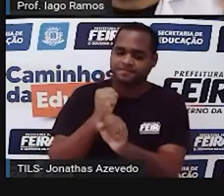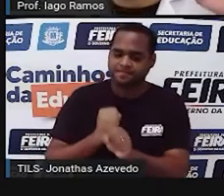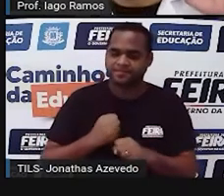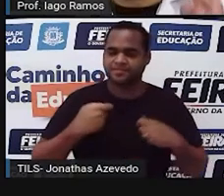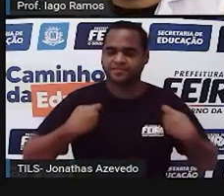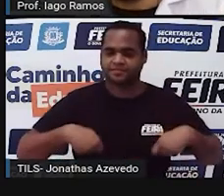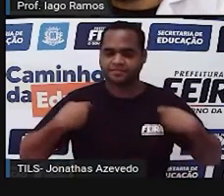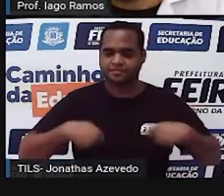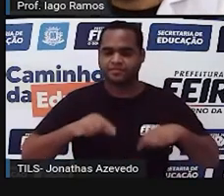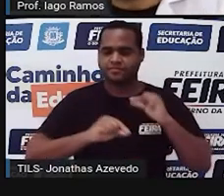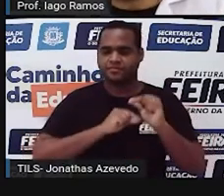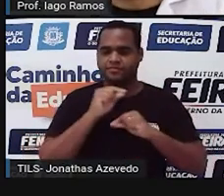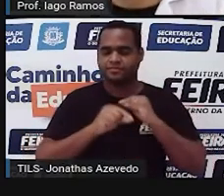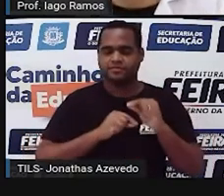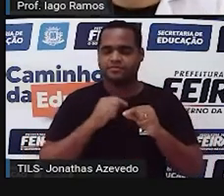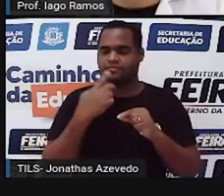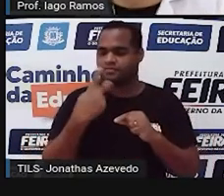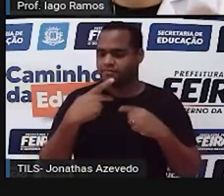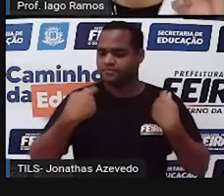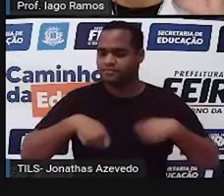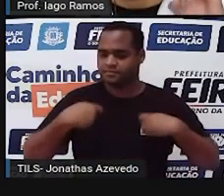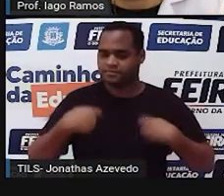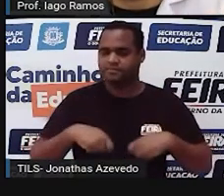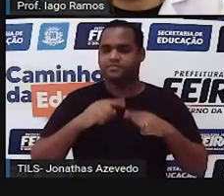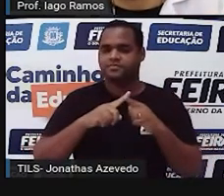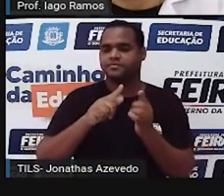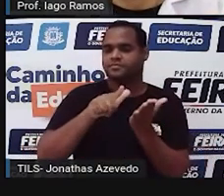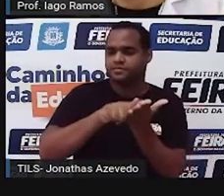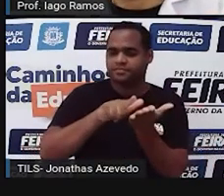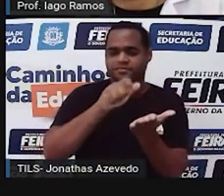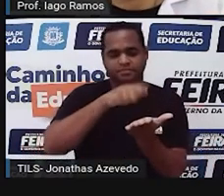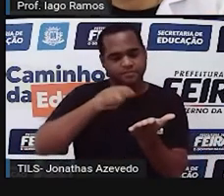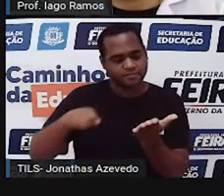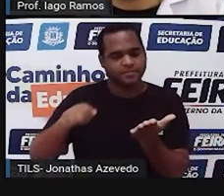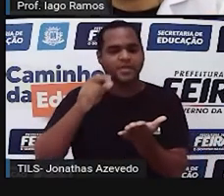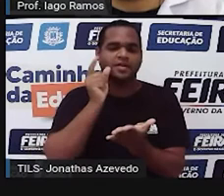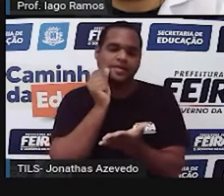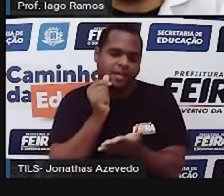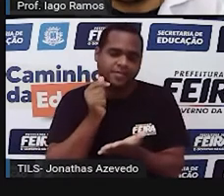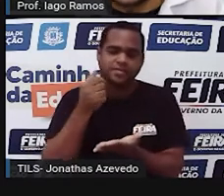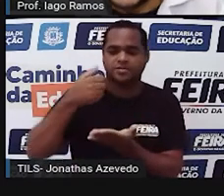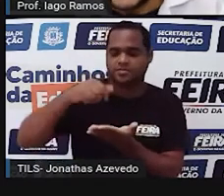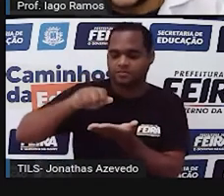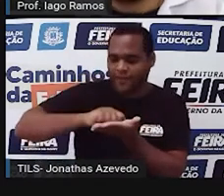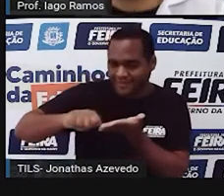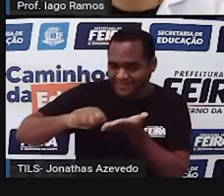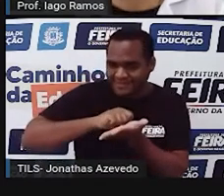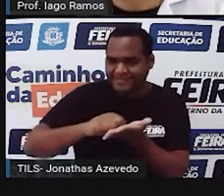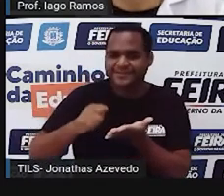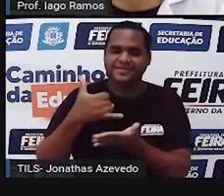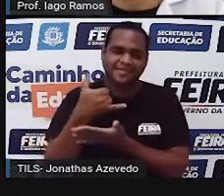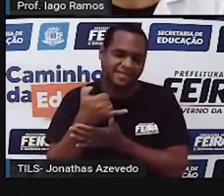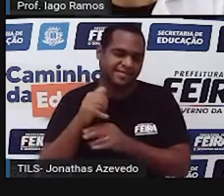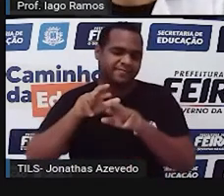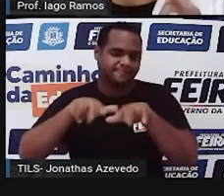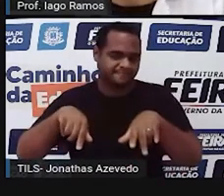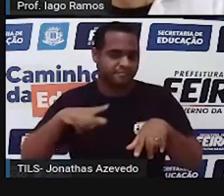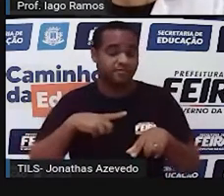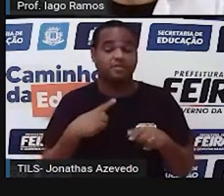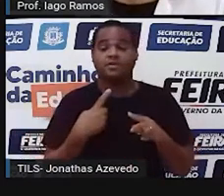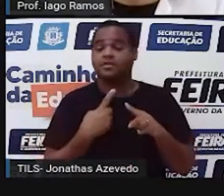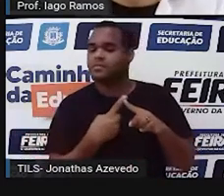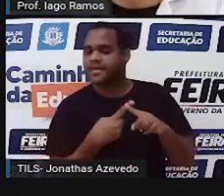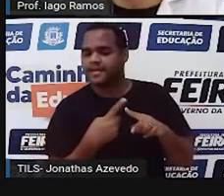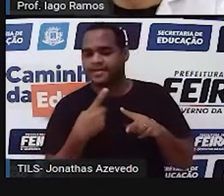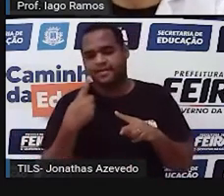fazer você vai precisar tá aí com seu caderno seu lápis uma borracha ou sua caneta porque né